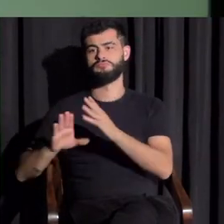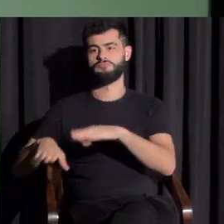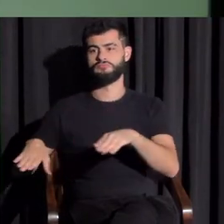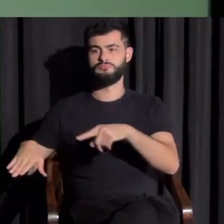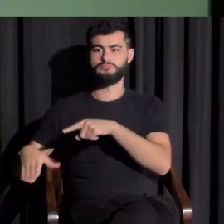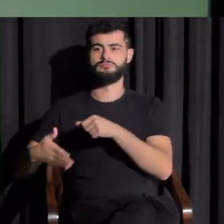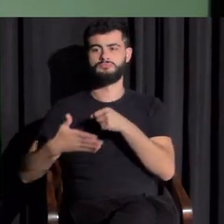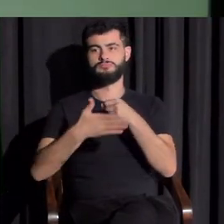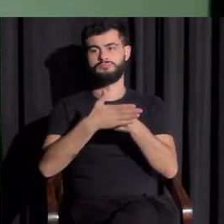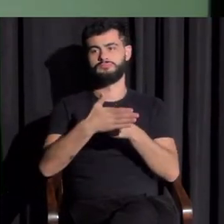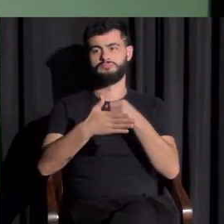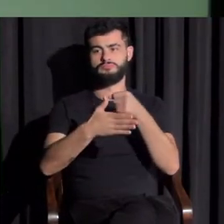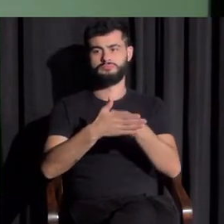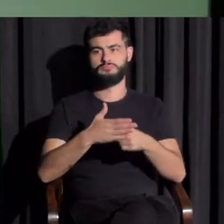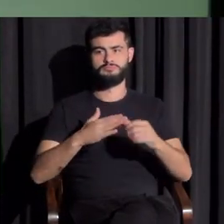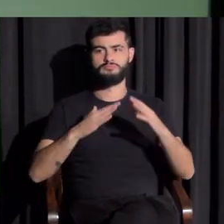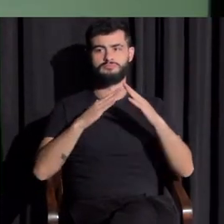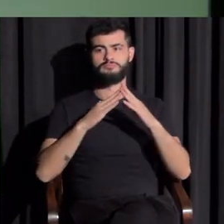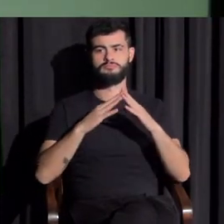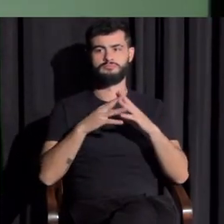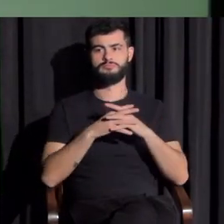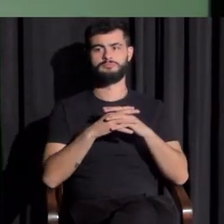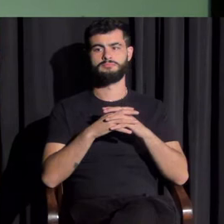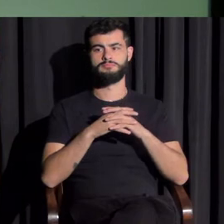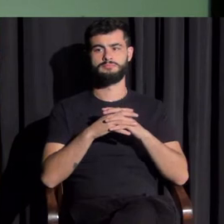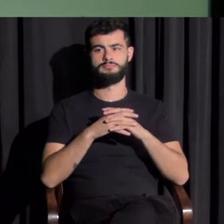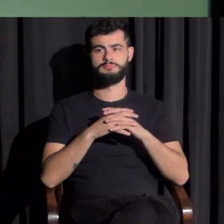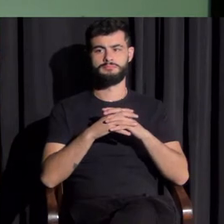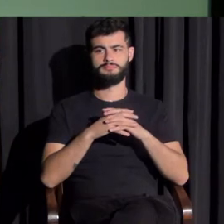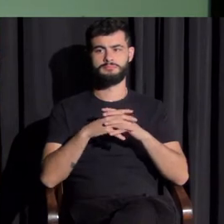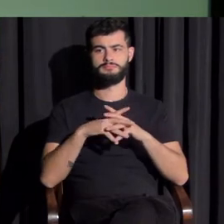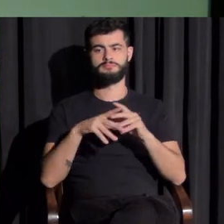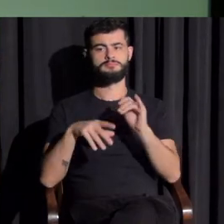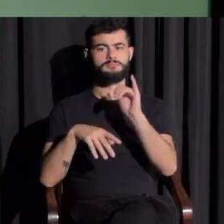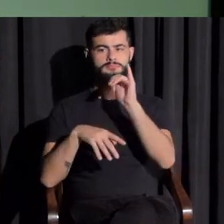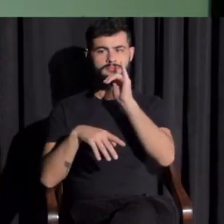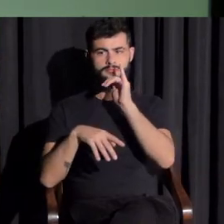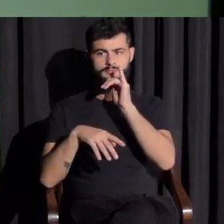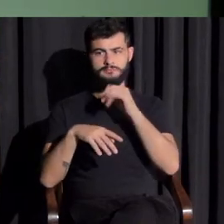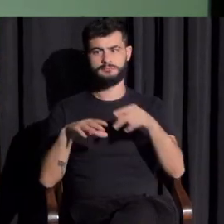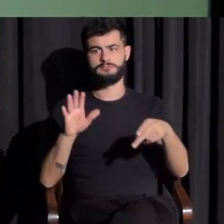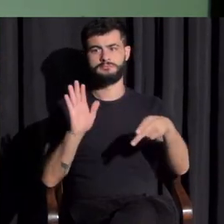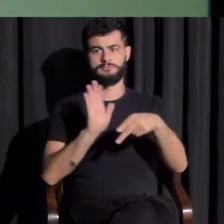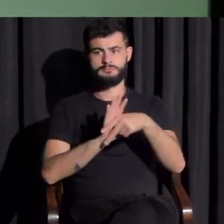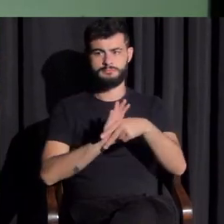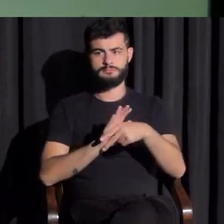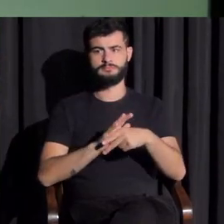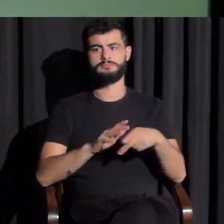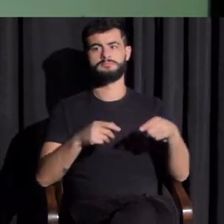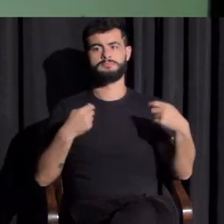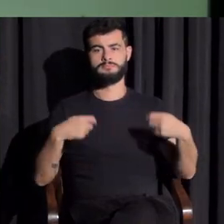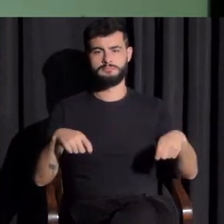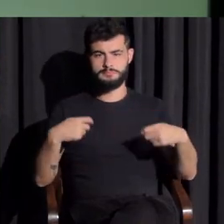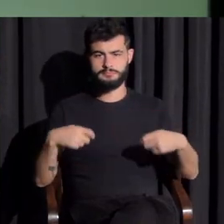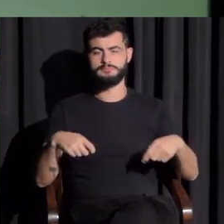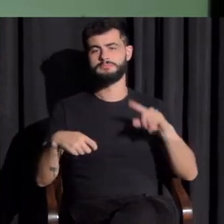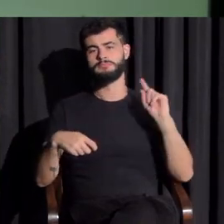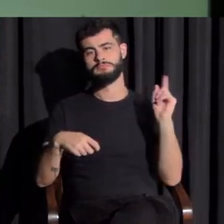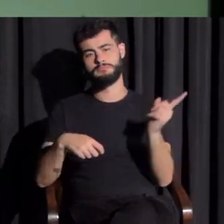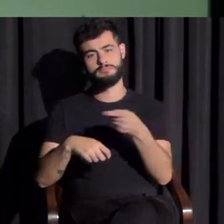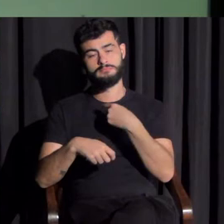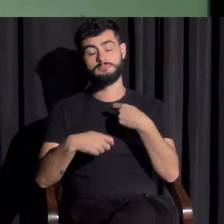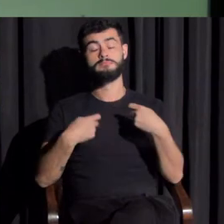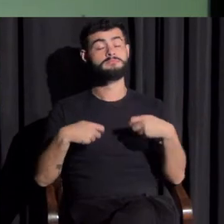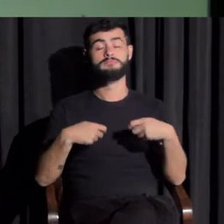dos primeiros princípios é que eu parto do princípio de que é necessário que a gente construa estratégias,